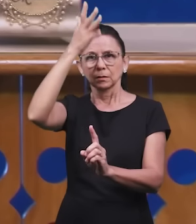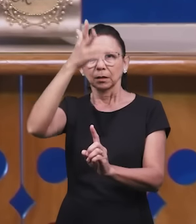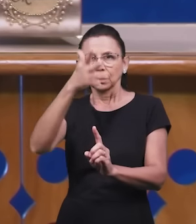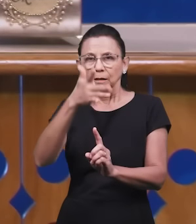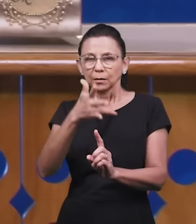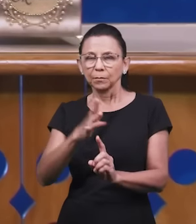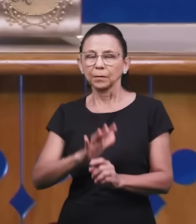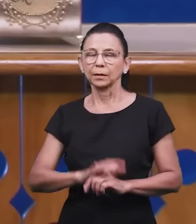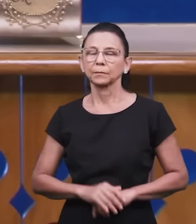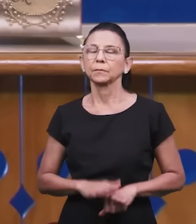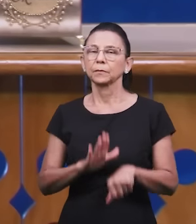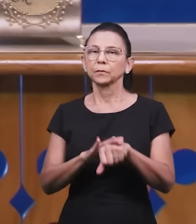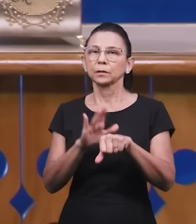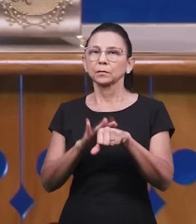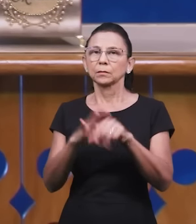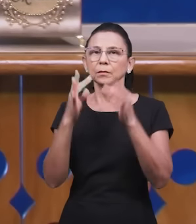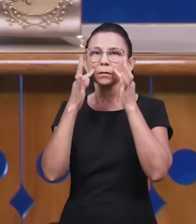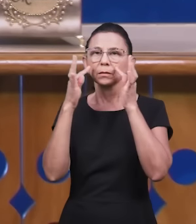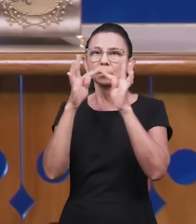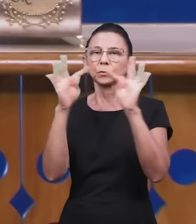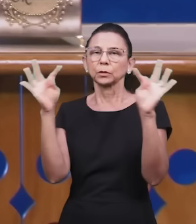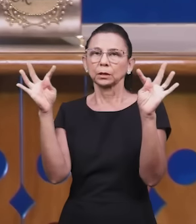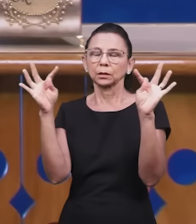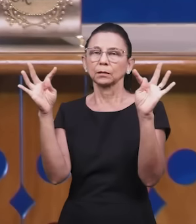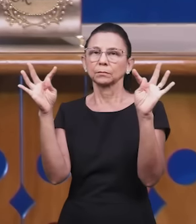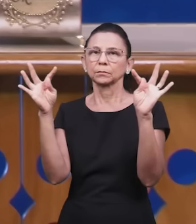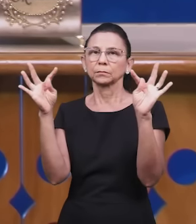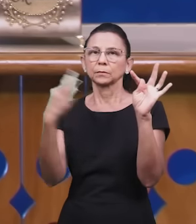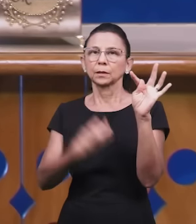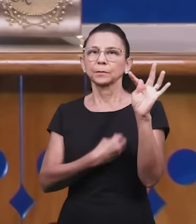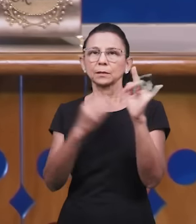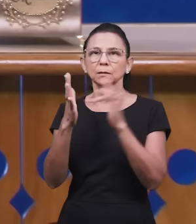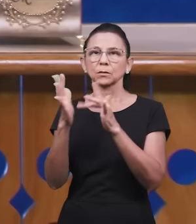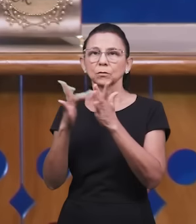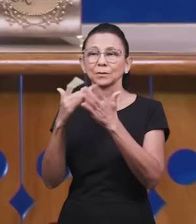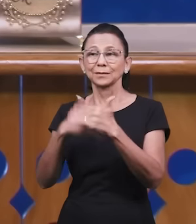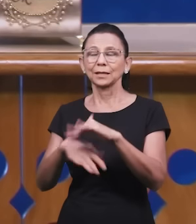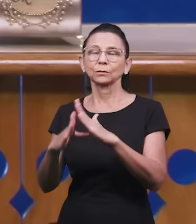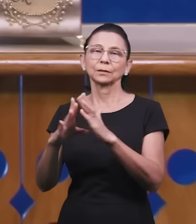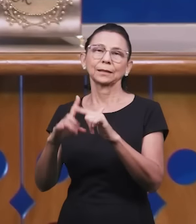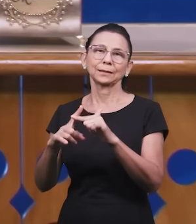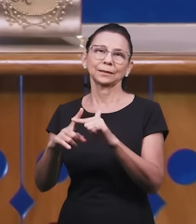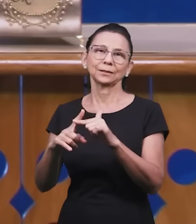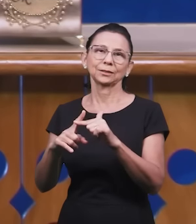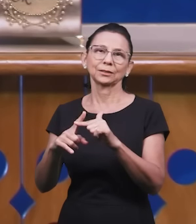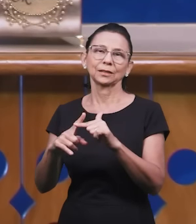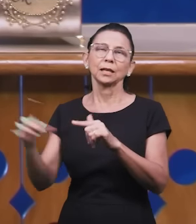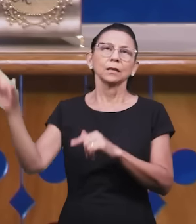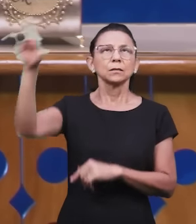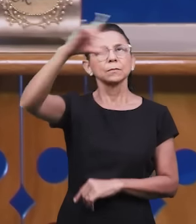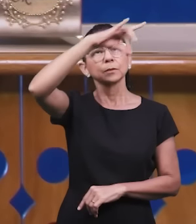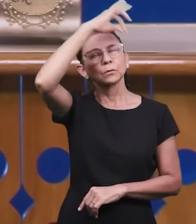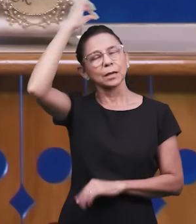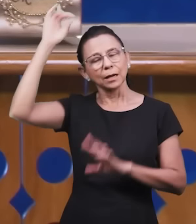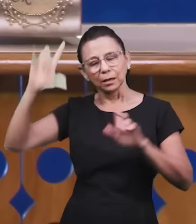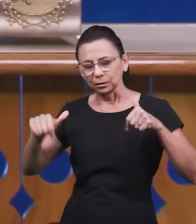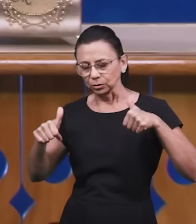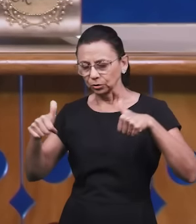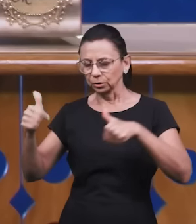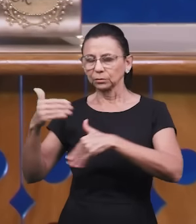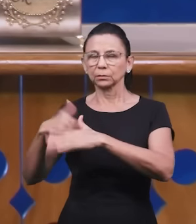a presença e o visitar do Senhor Jesus na vida da igreja. Essa é a grande bênção. É o Espírito Santo que está sobre a vida